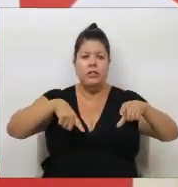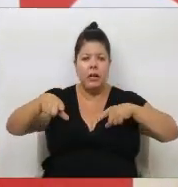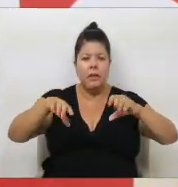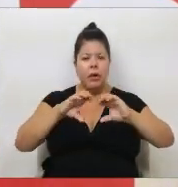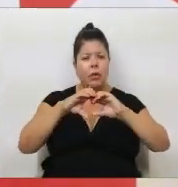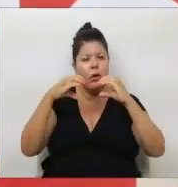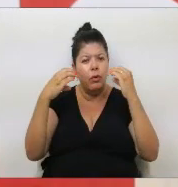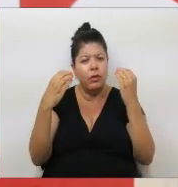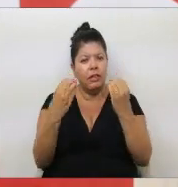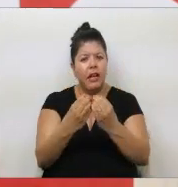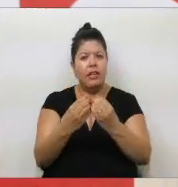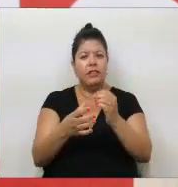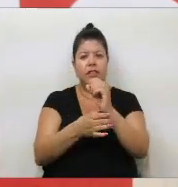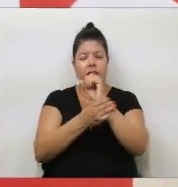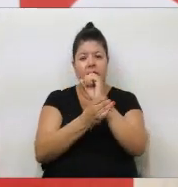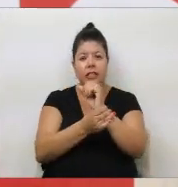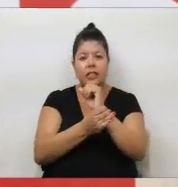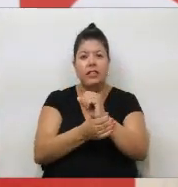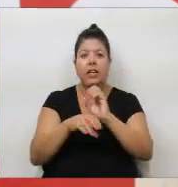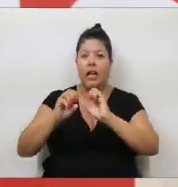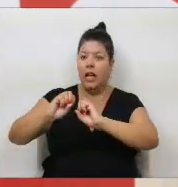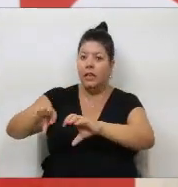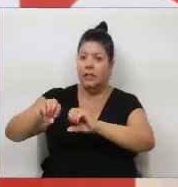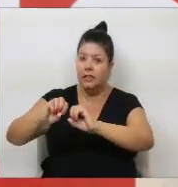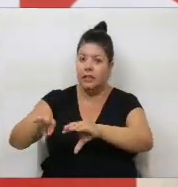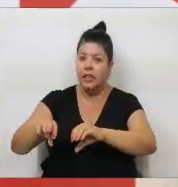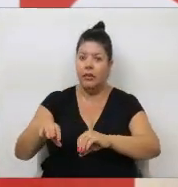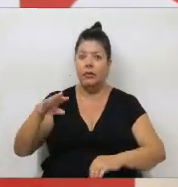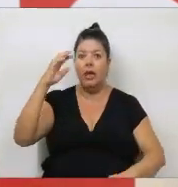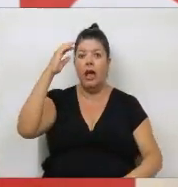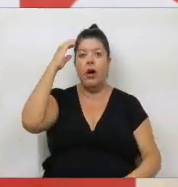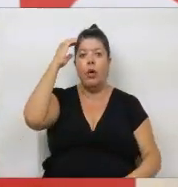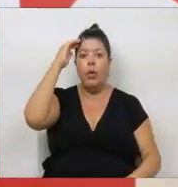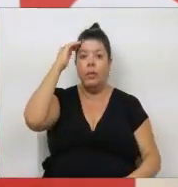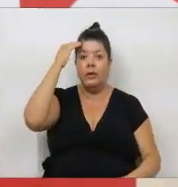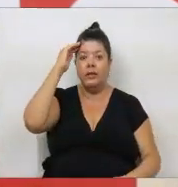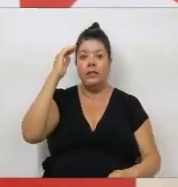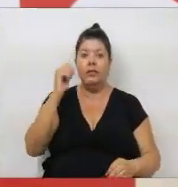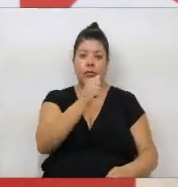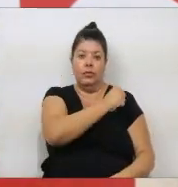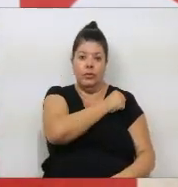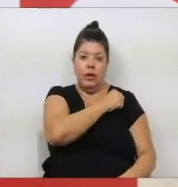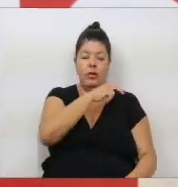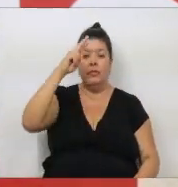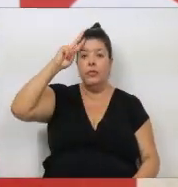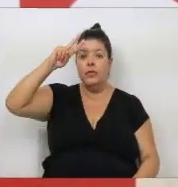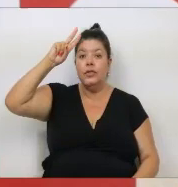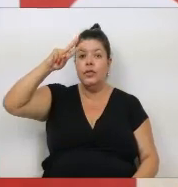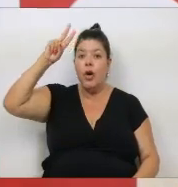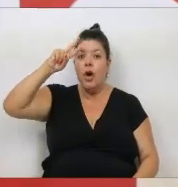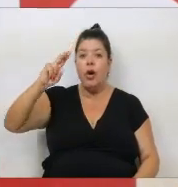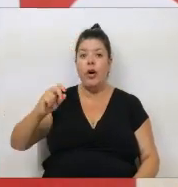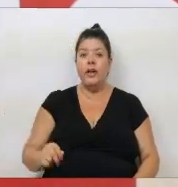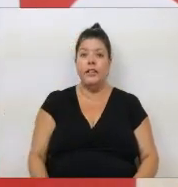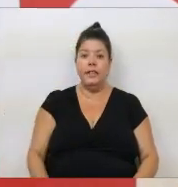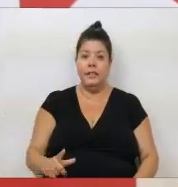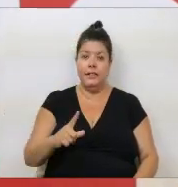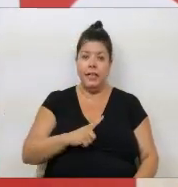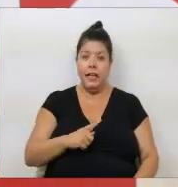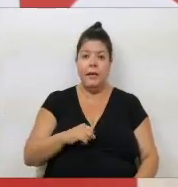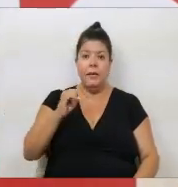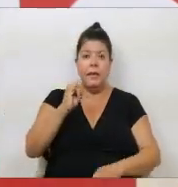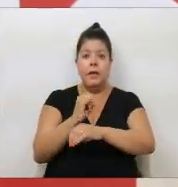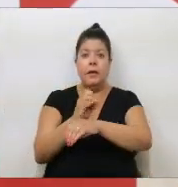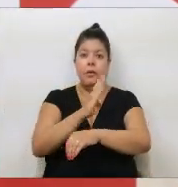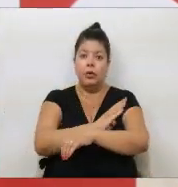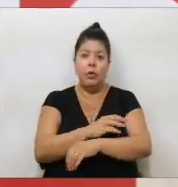com a escola e garantir ensino e a compreensão dos alunos por essa história e essa tradição que Imbituba tem.